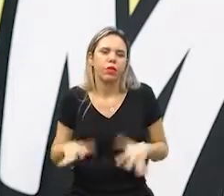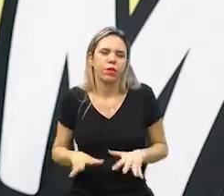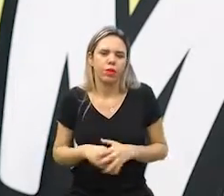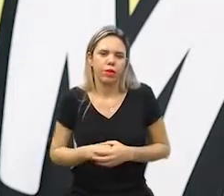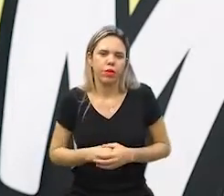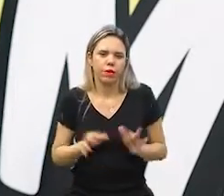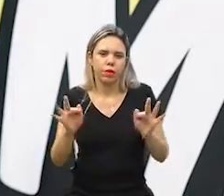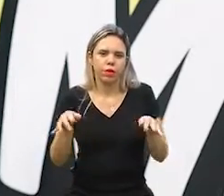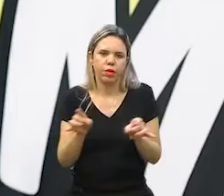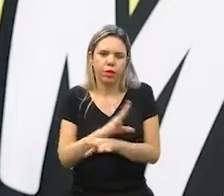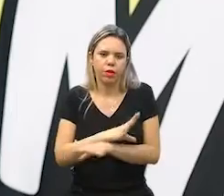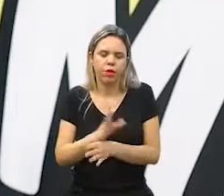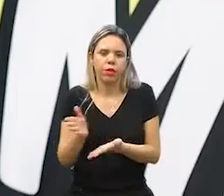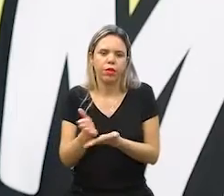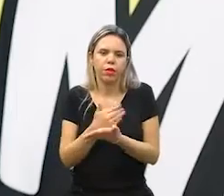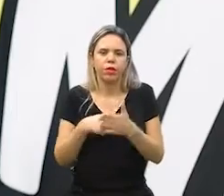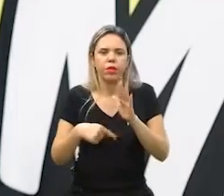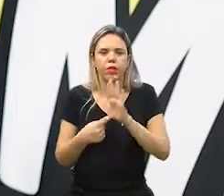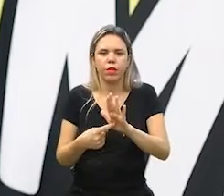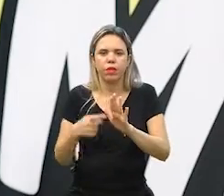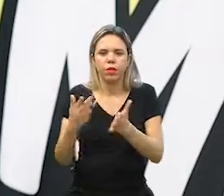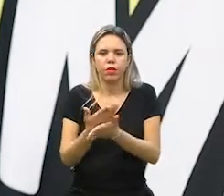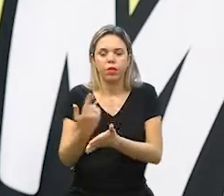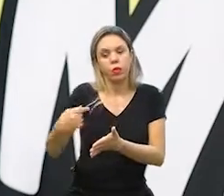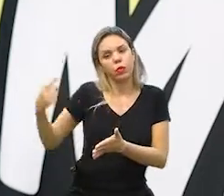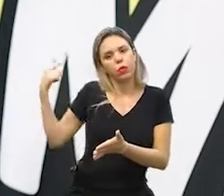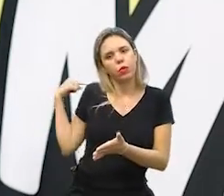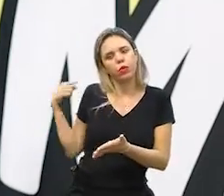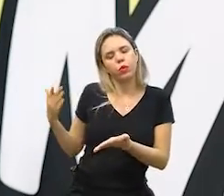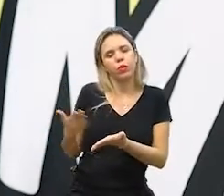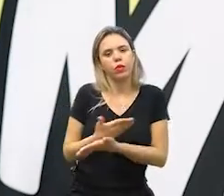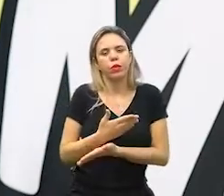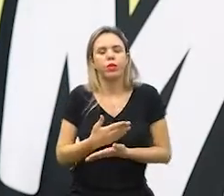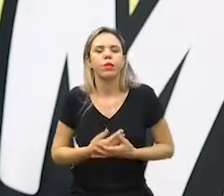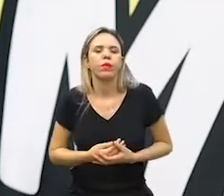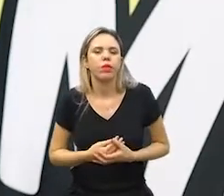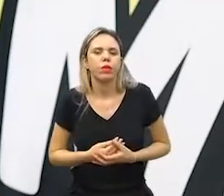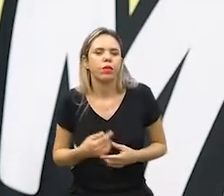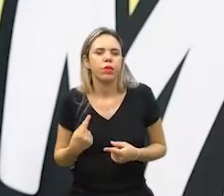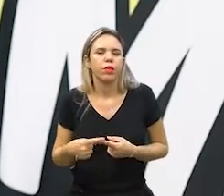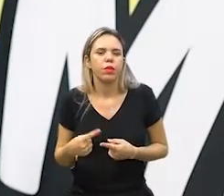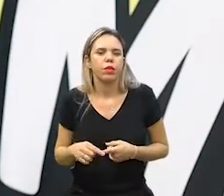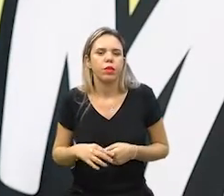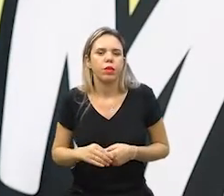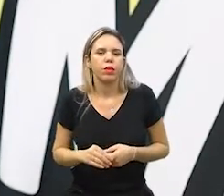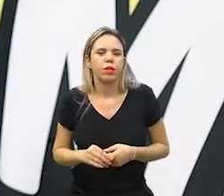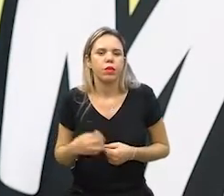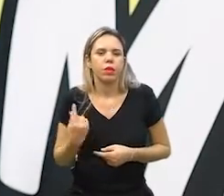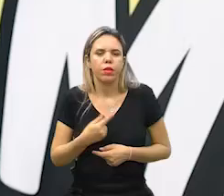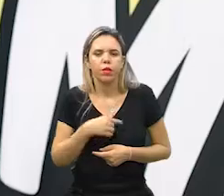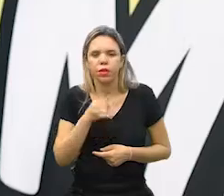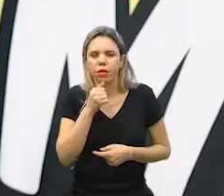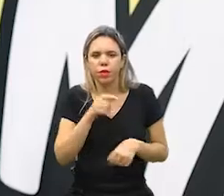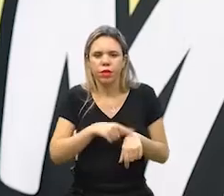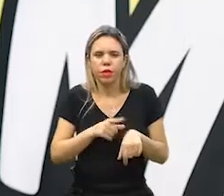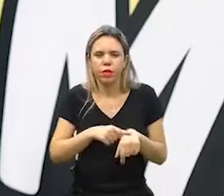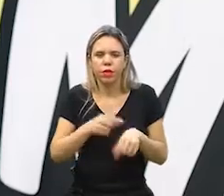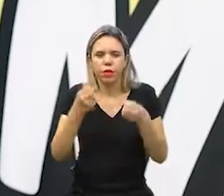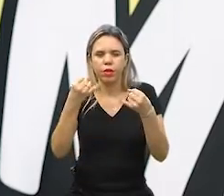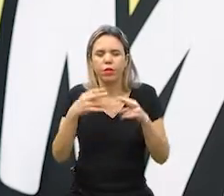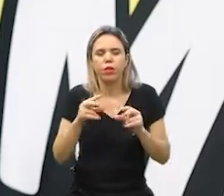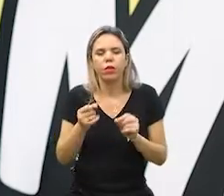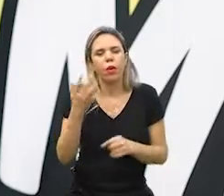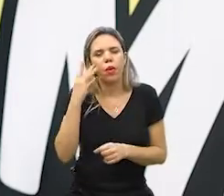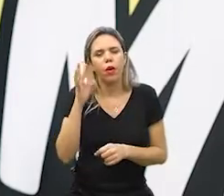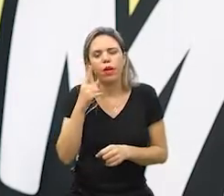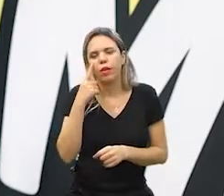quero encerrar sem antes falar do livro anterior, né? Porque a gente ainda tem um tempinho para comentar,